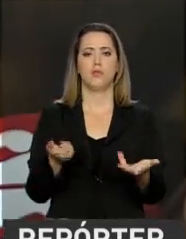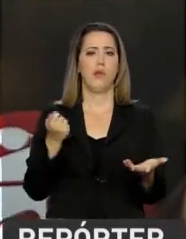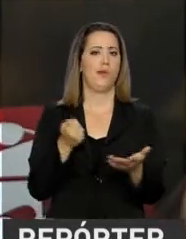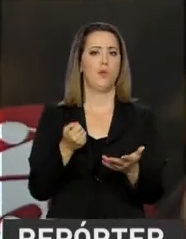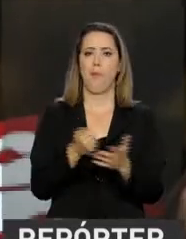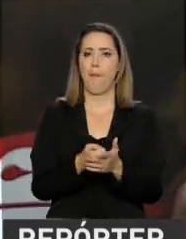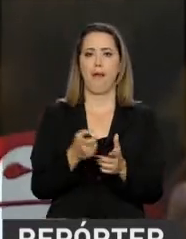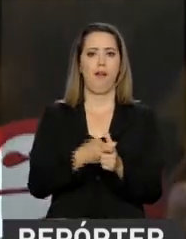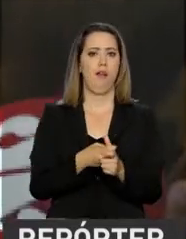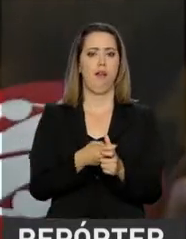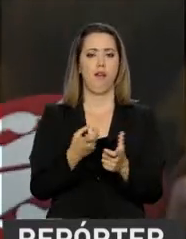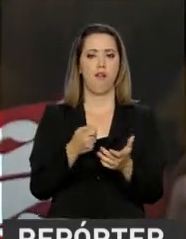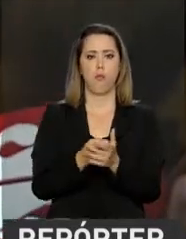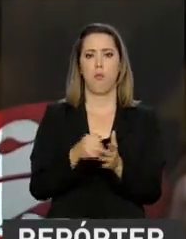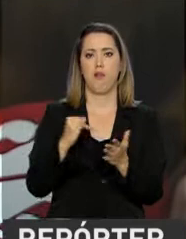o